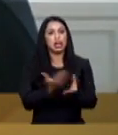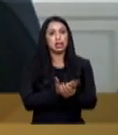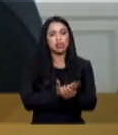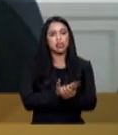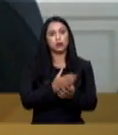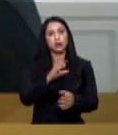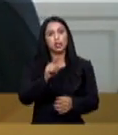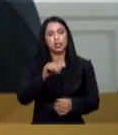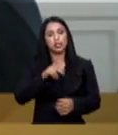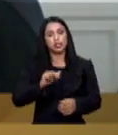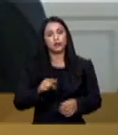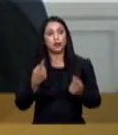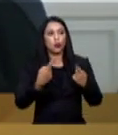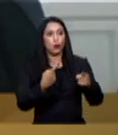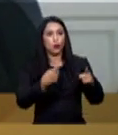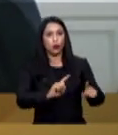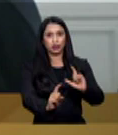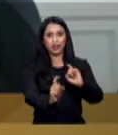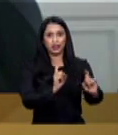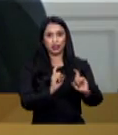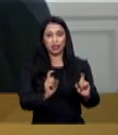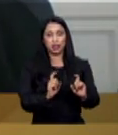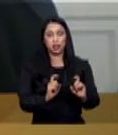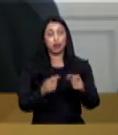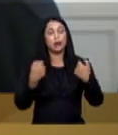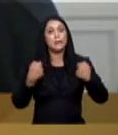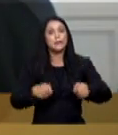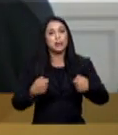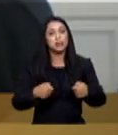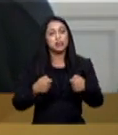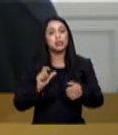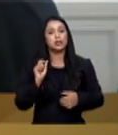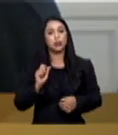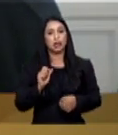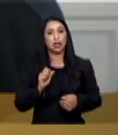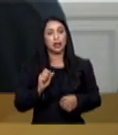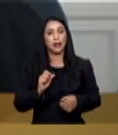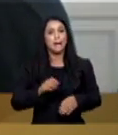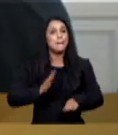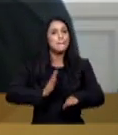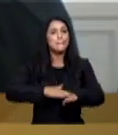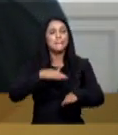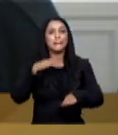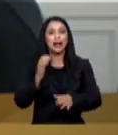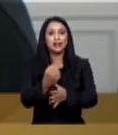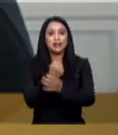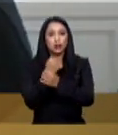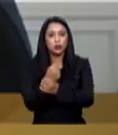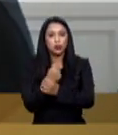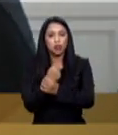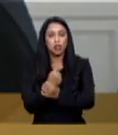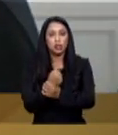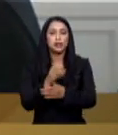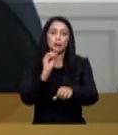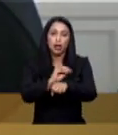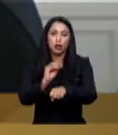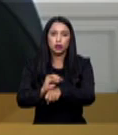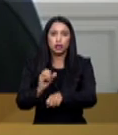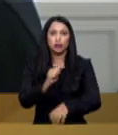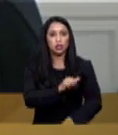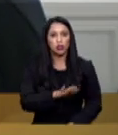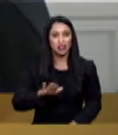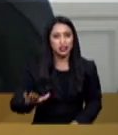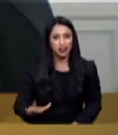de improbidade contra os gestores, recomenda o aumento do número de agentes socioeducativos, o aumento do